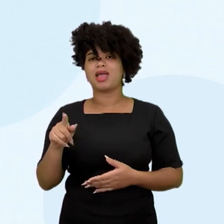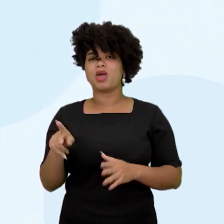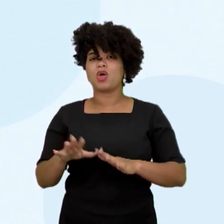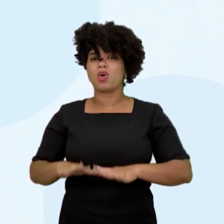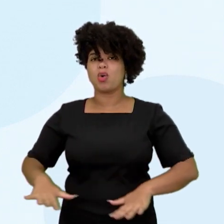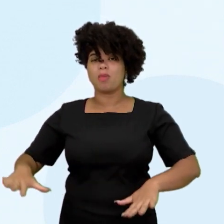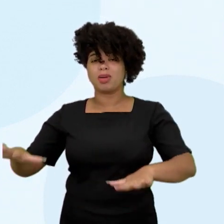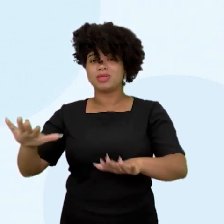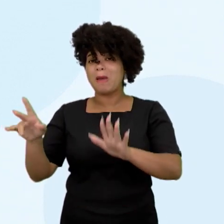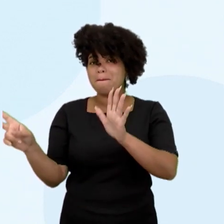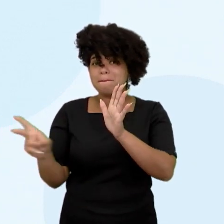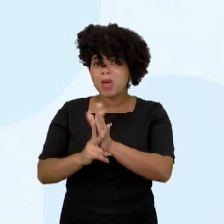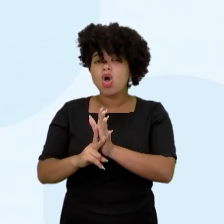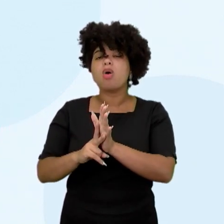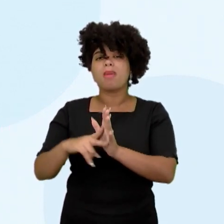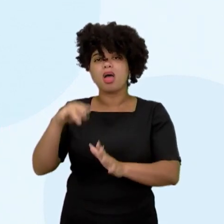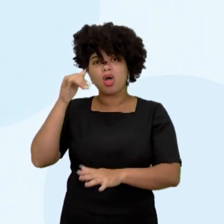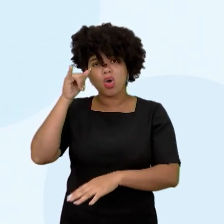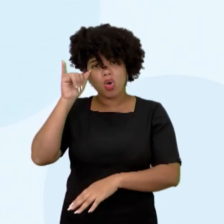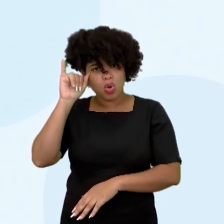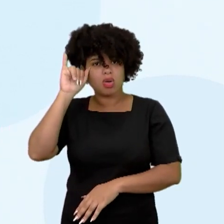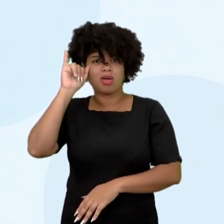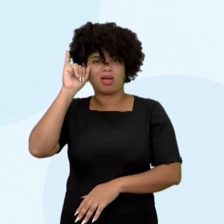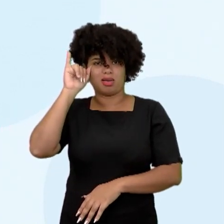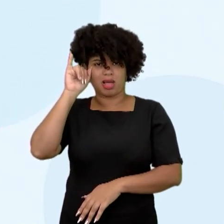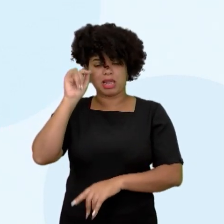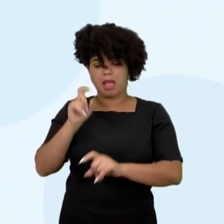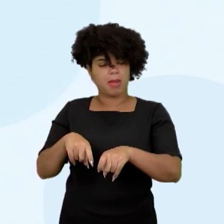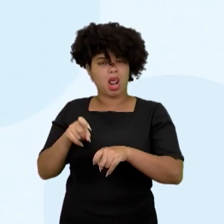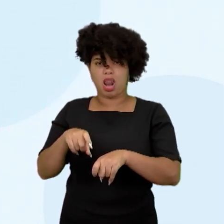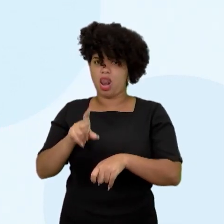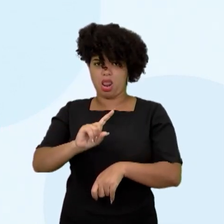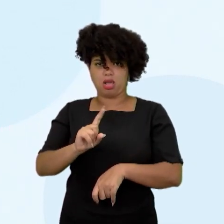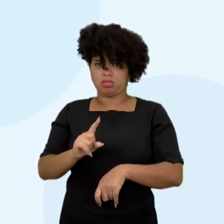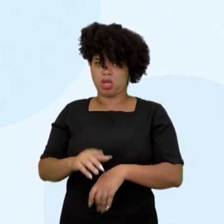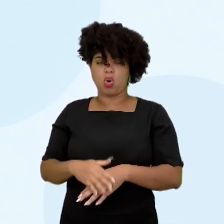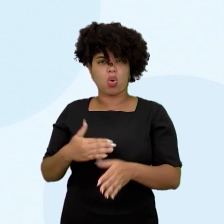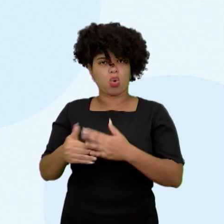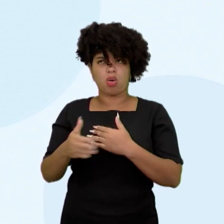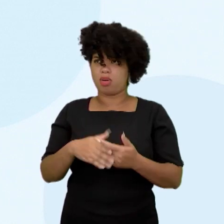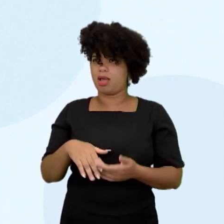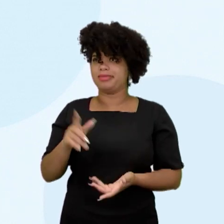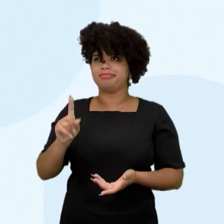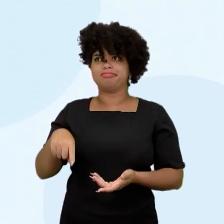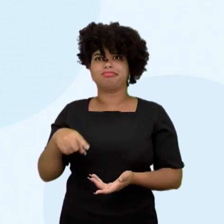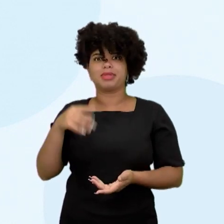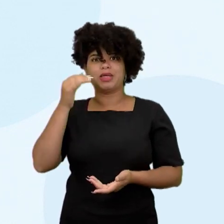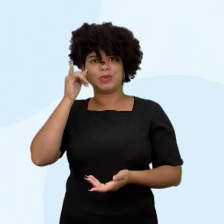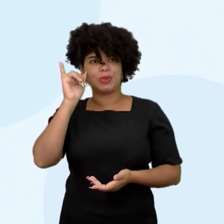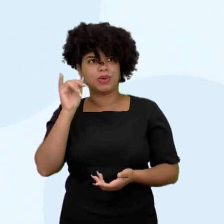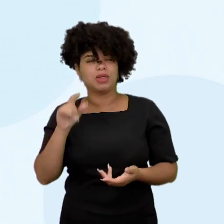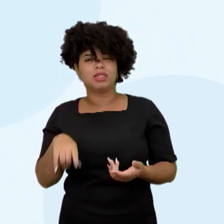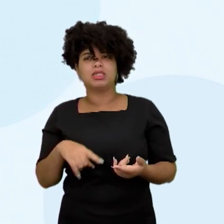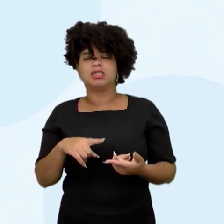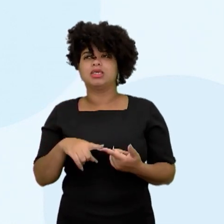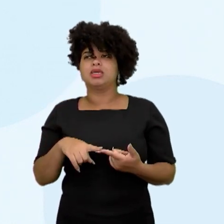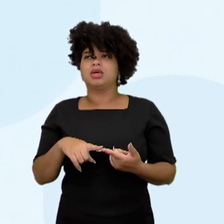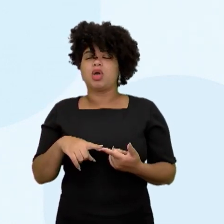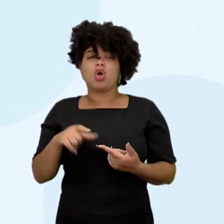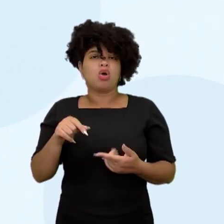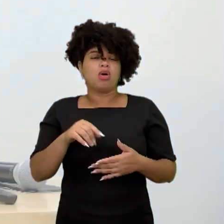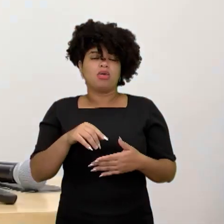só para a criação de gado, né, não importa aí o animal, pode ser tanto o